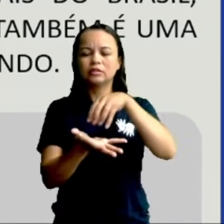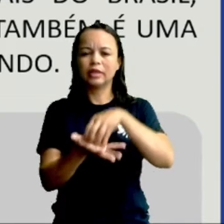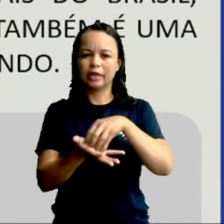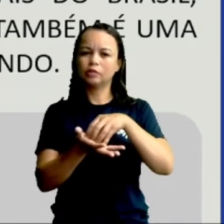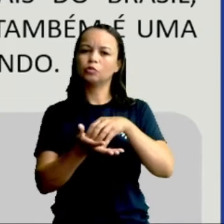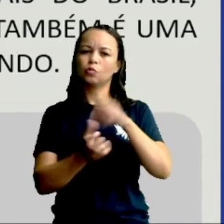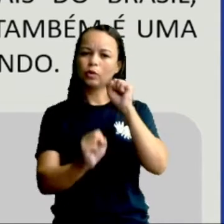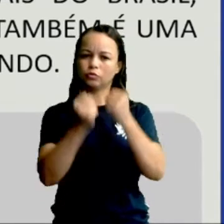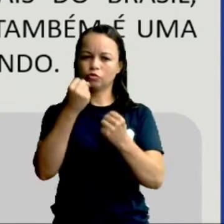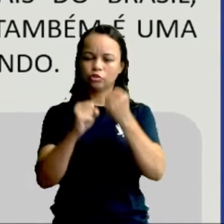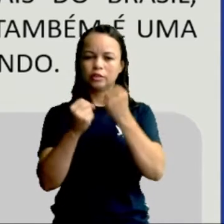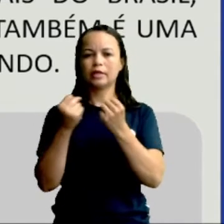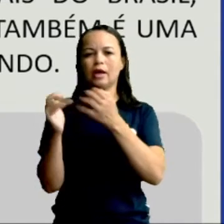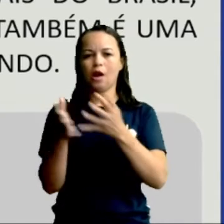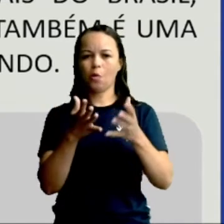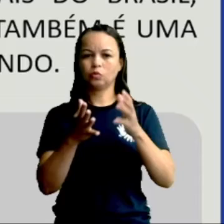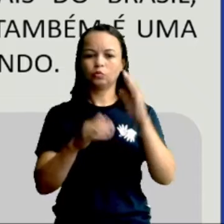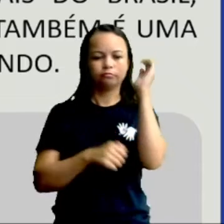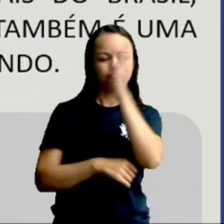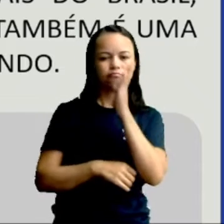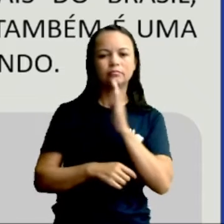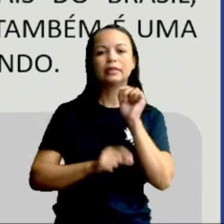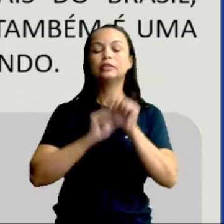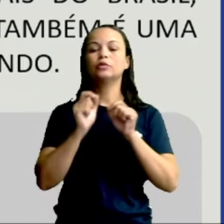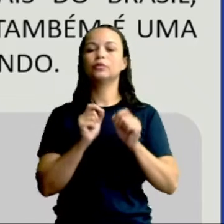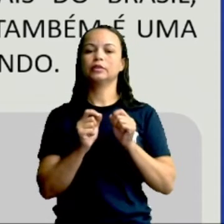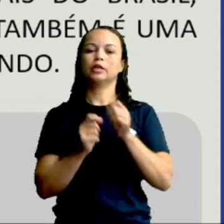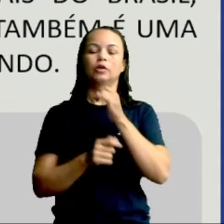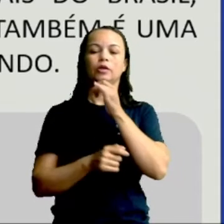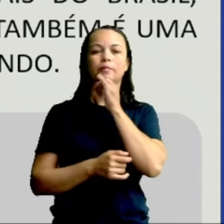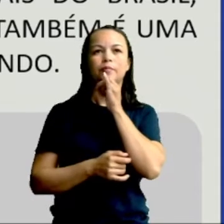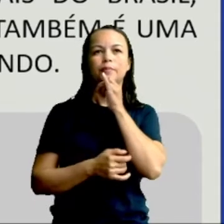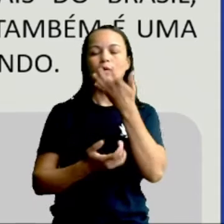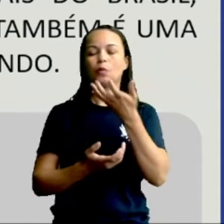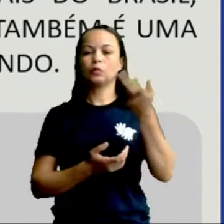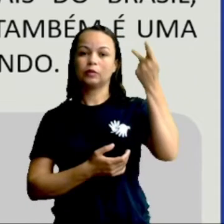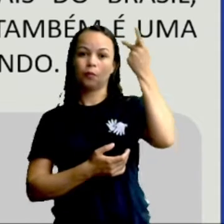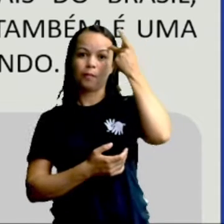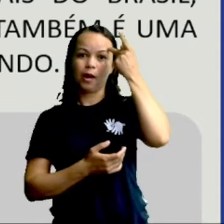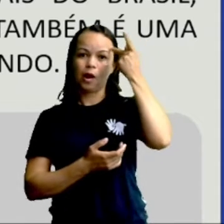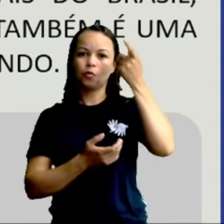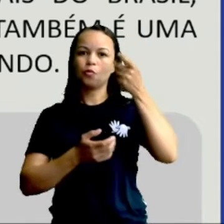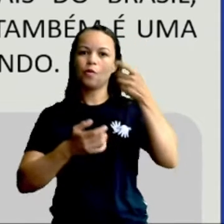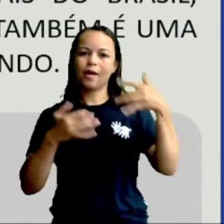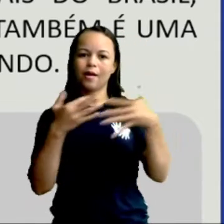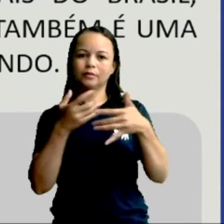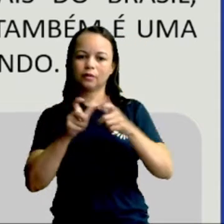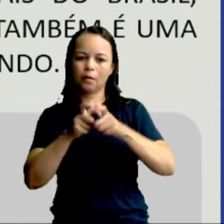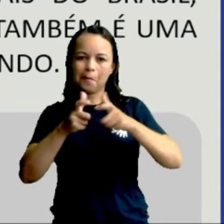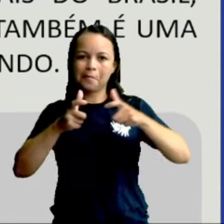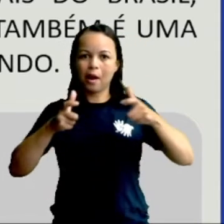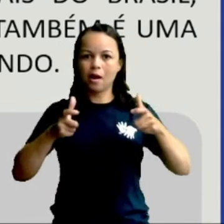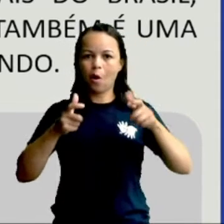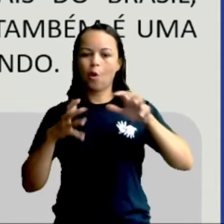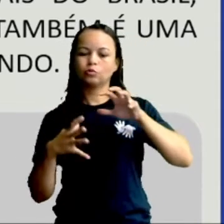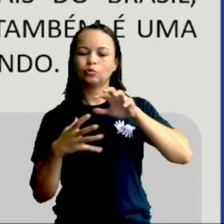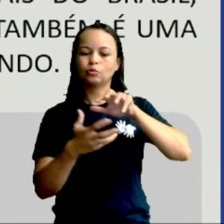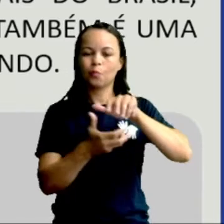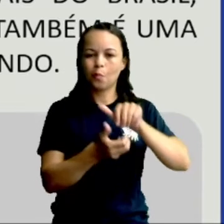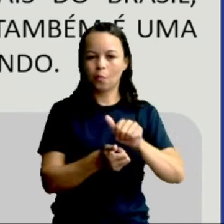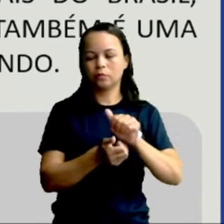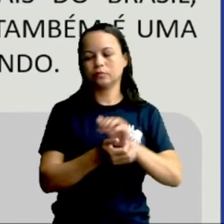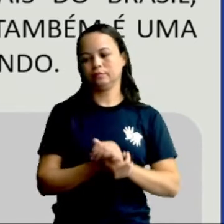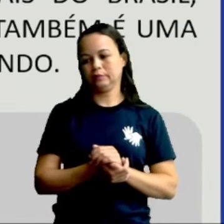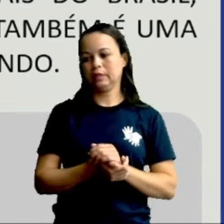São Paulo, que também é uma das maiores cidades do mundo. Então você vê aí, na partezinha verde escura